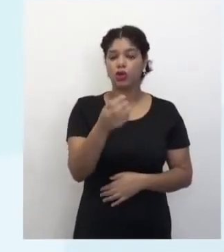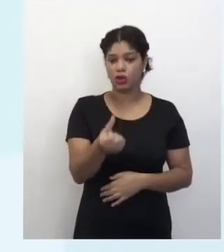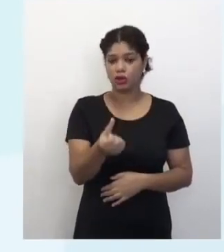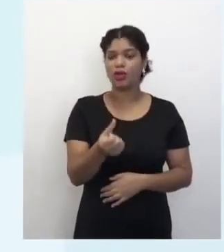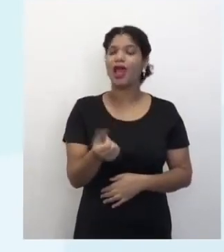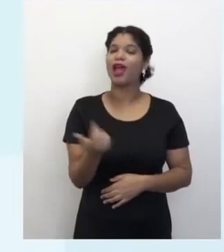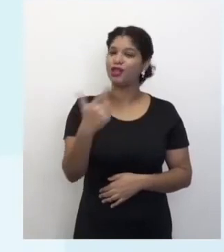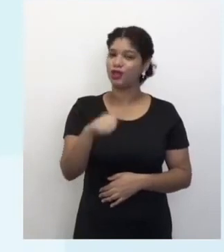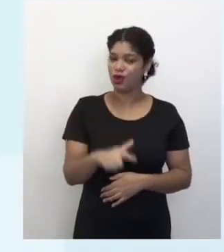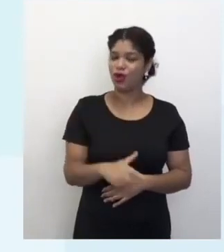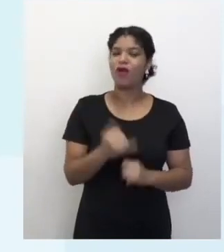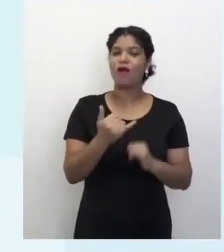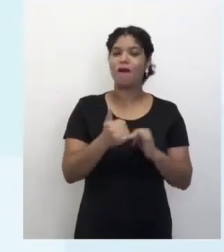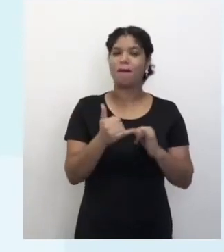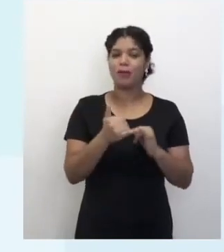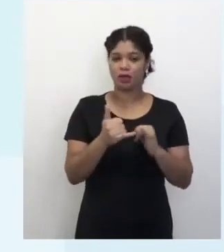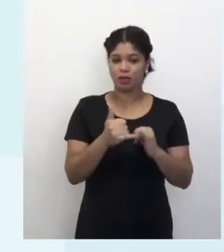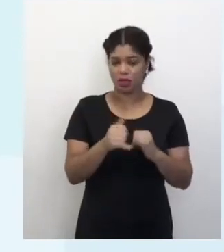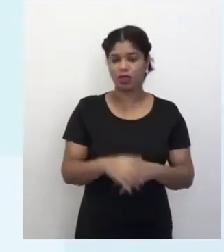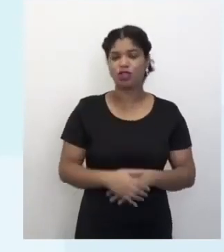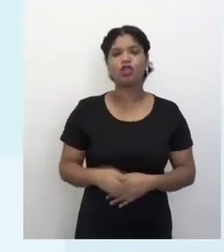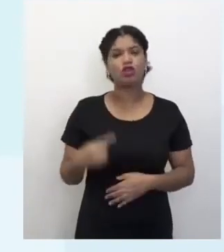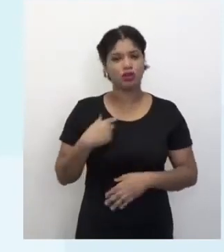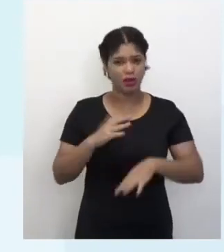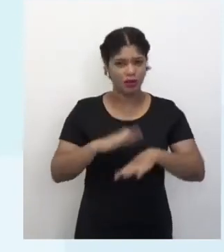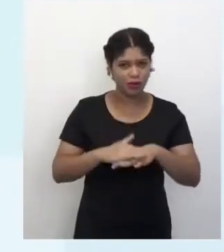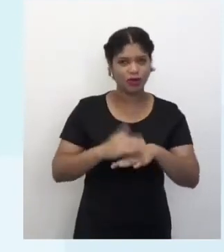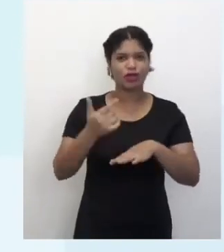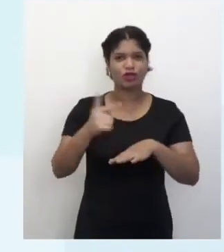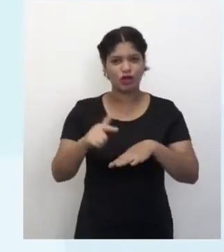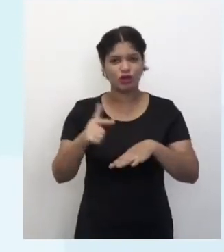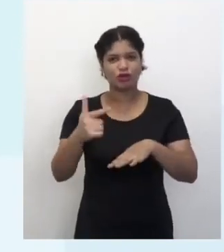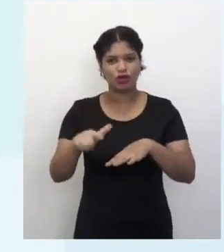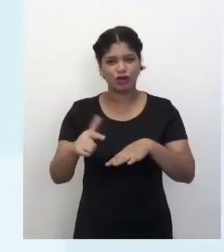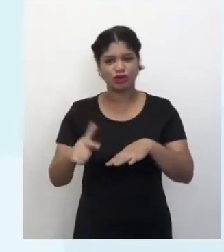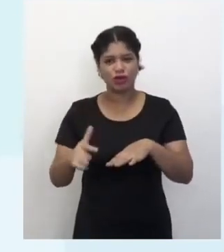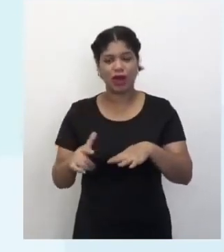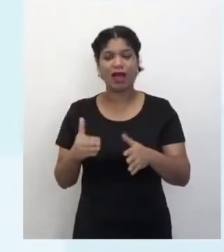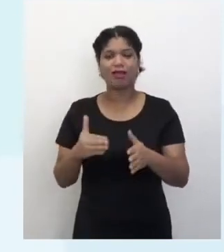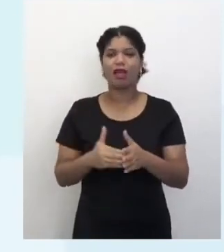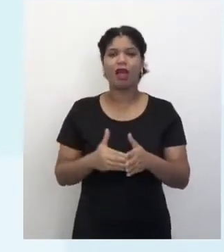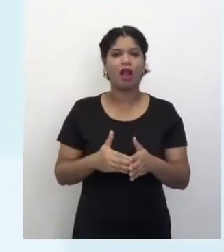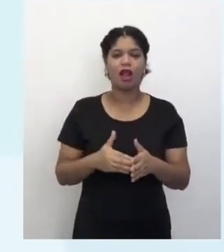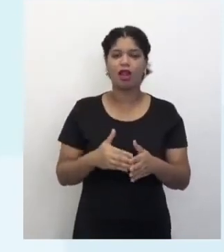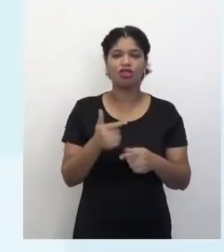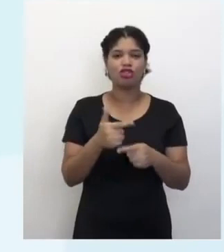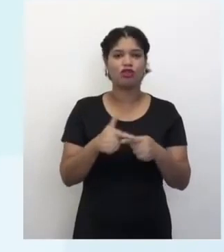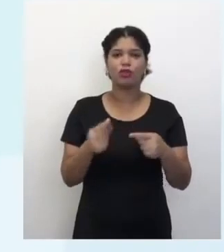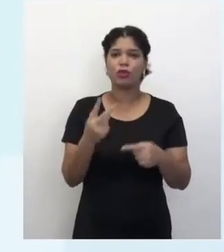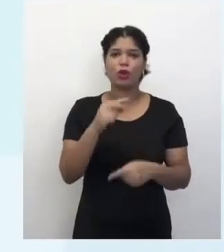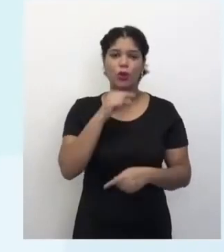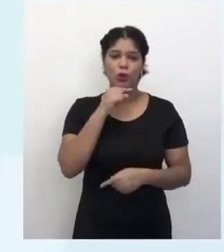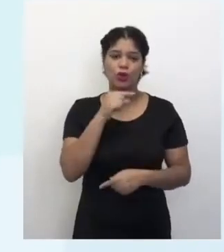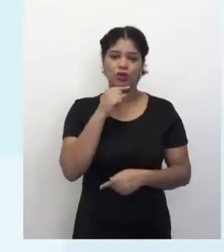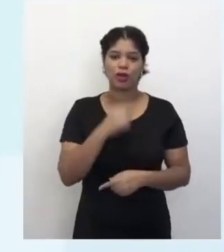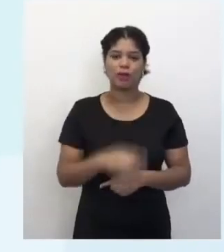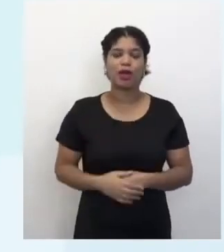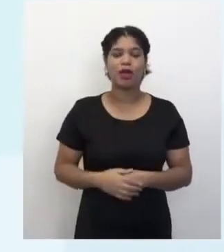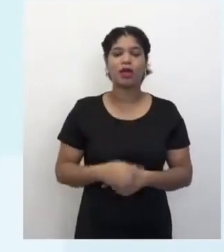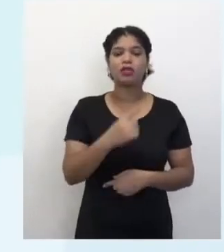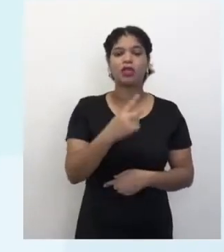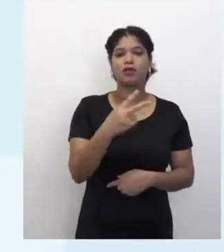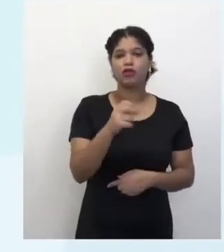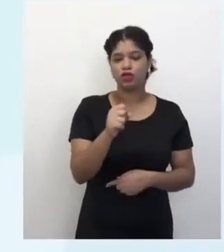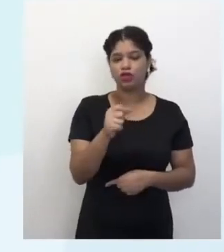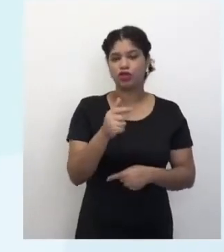de novo, ó. E assim a gente vai fazendo até não dá mais para dividir por 2. Olha lá, 128, metade de